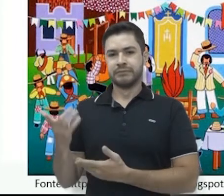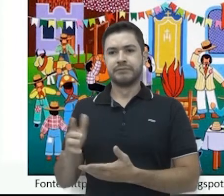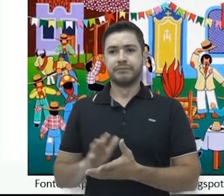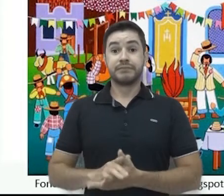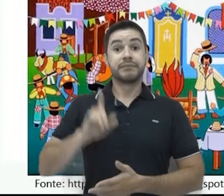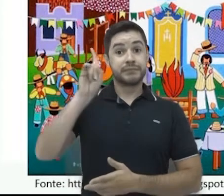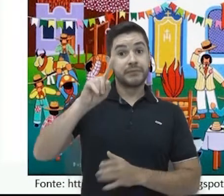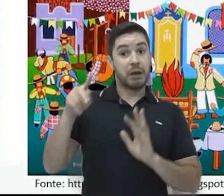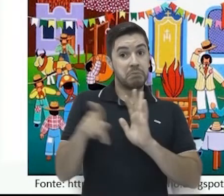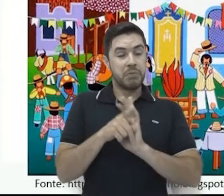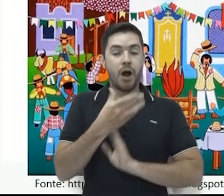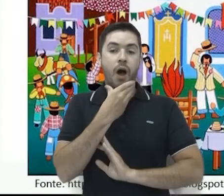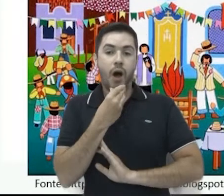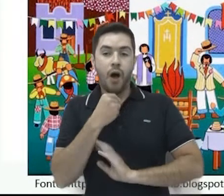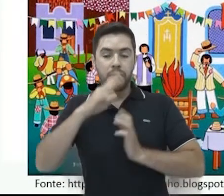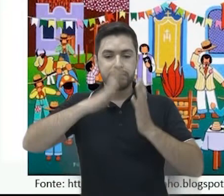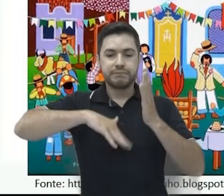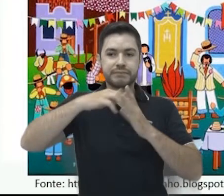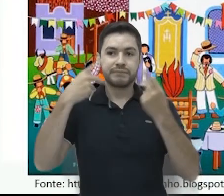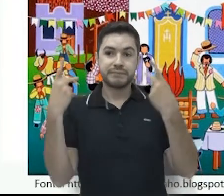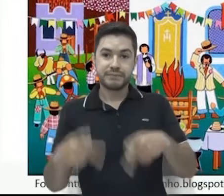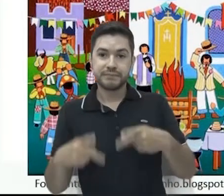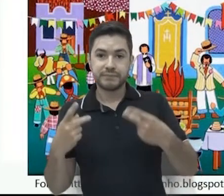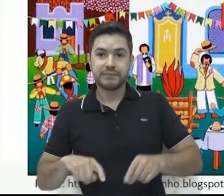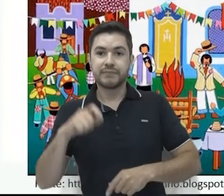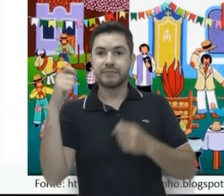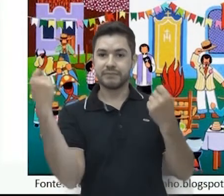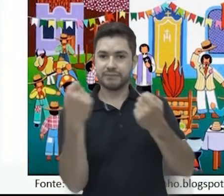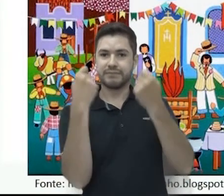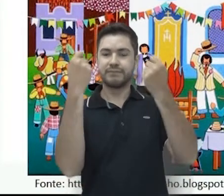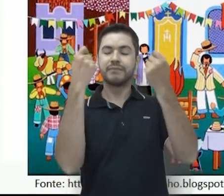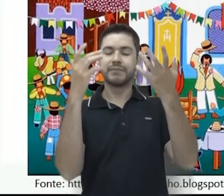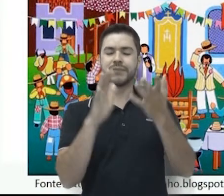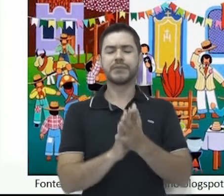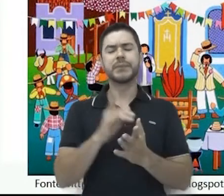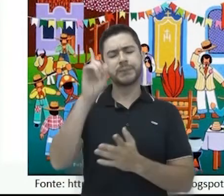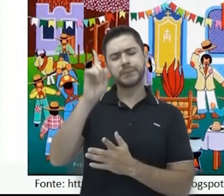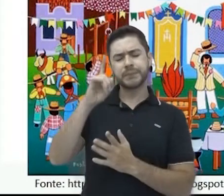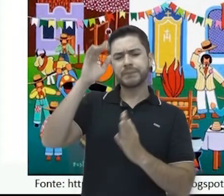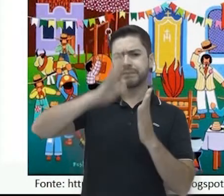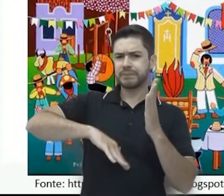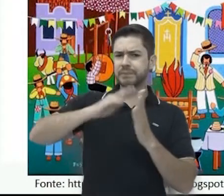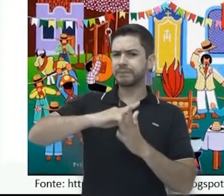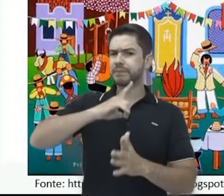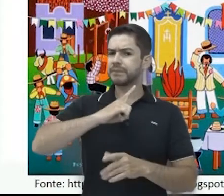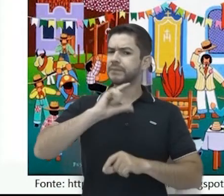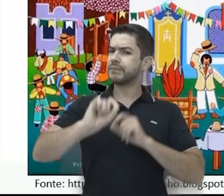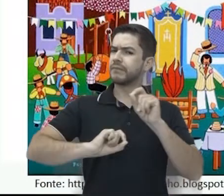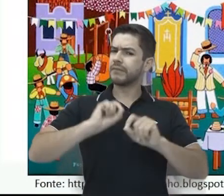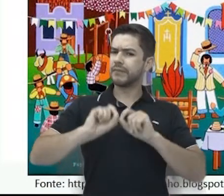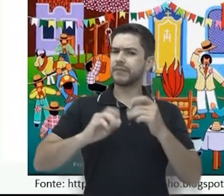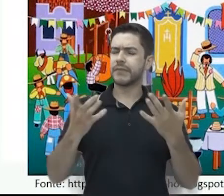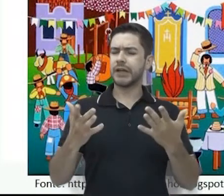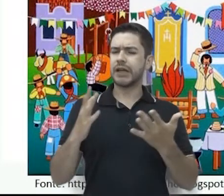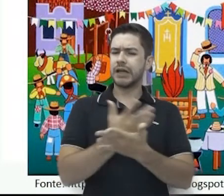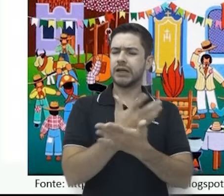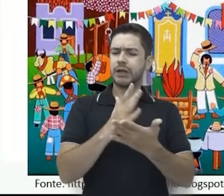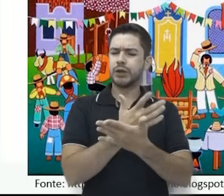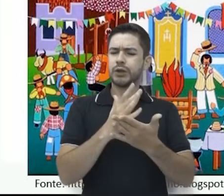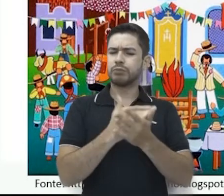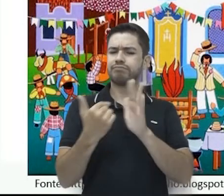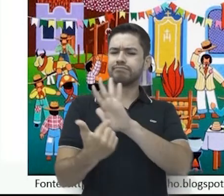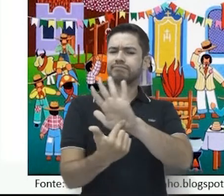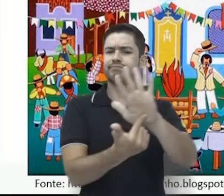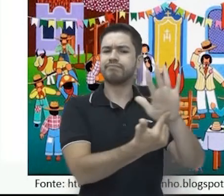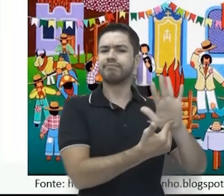ele aí representa, o São João de Caruaru. Nessa pintura, nós temos uma pintura figurativa. Por quê? Porque